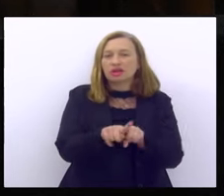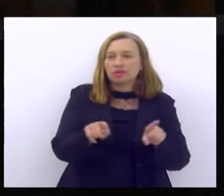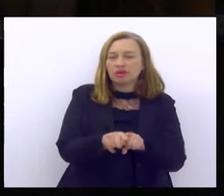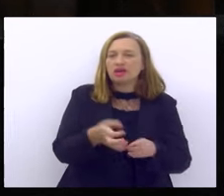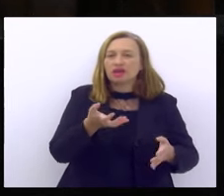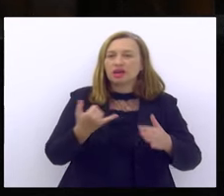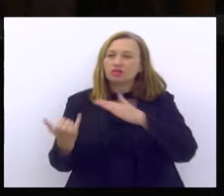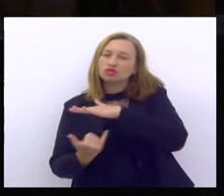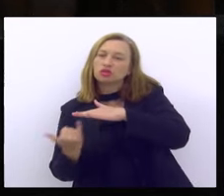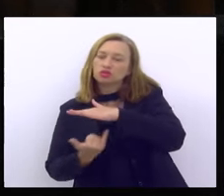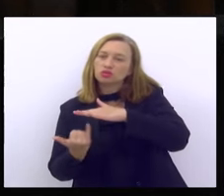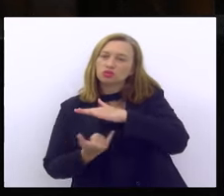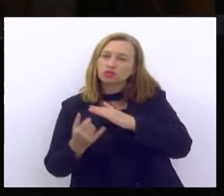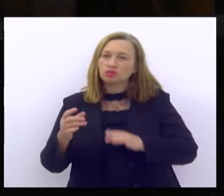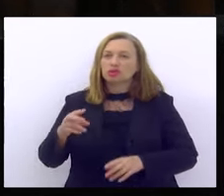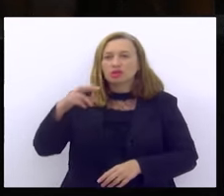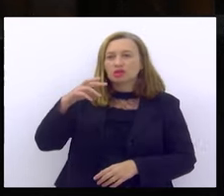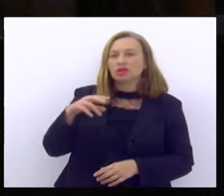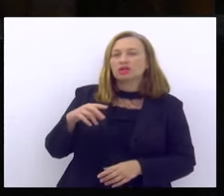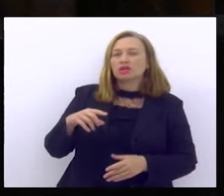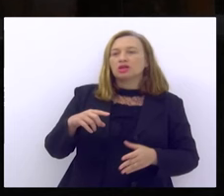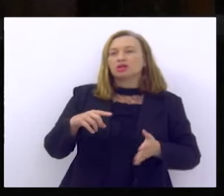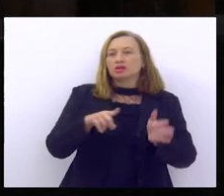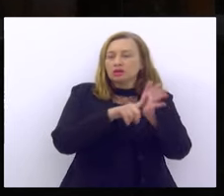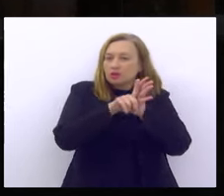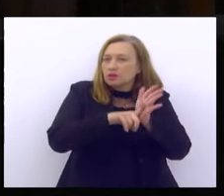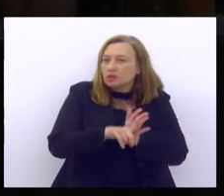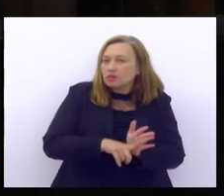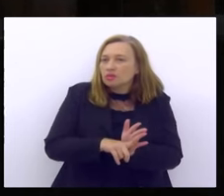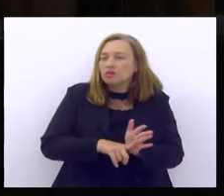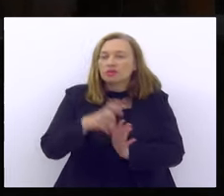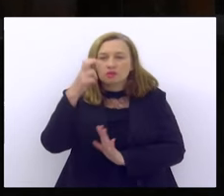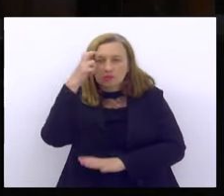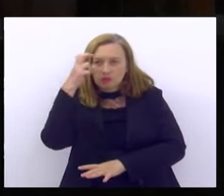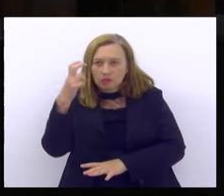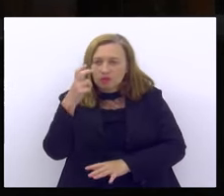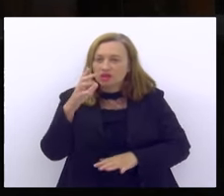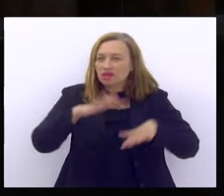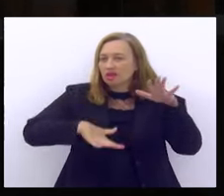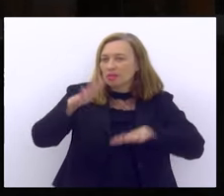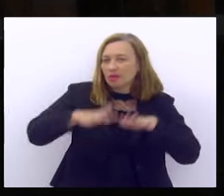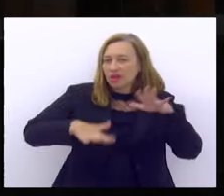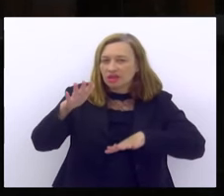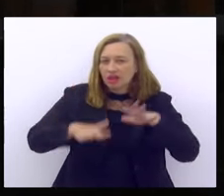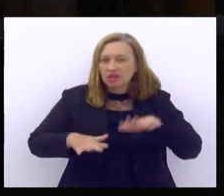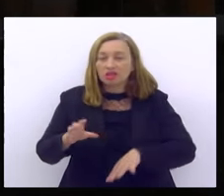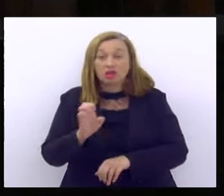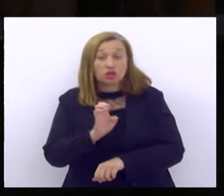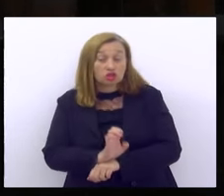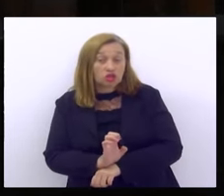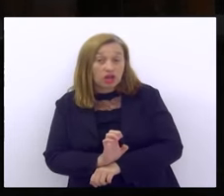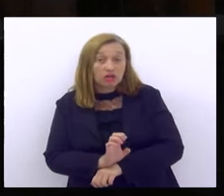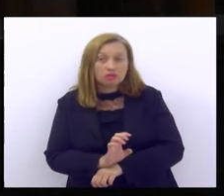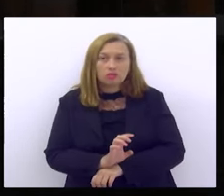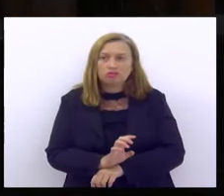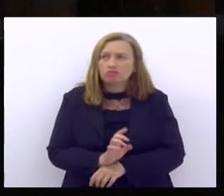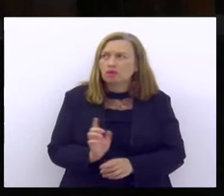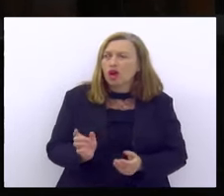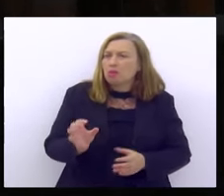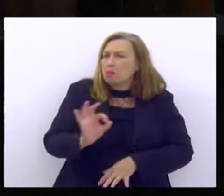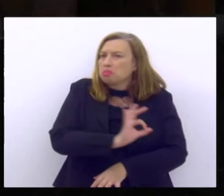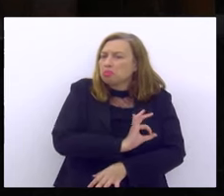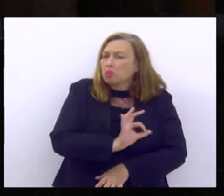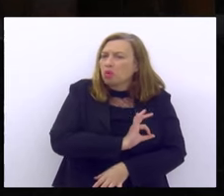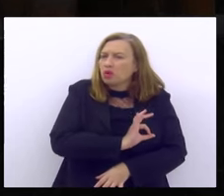de Pesquisa Técnica Independente, de Perícia Técnica Independente, seja feito pelo Estado. Não dá para a Polícia